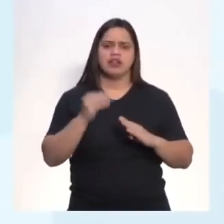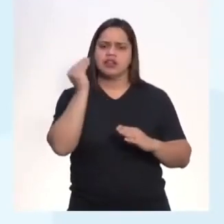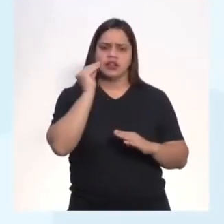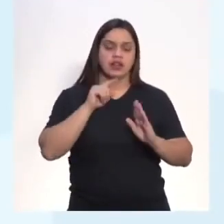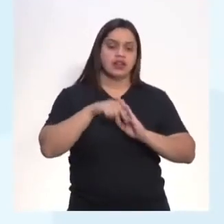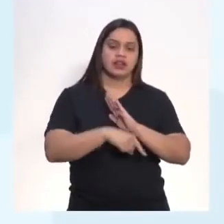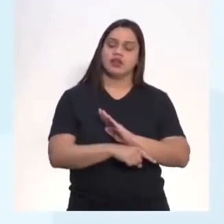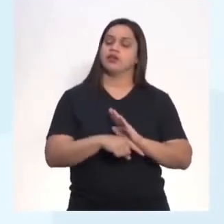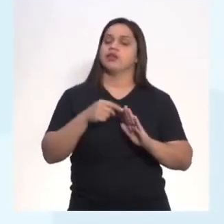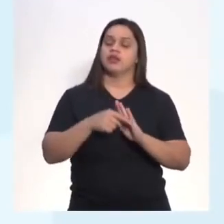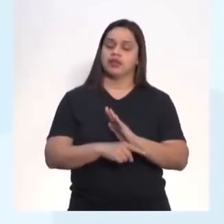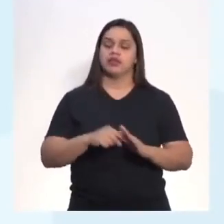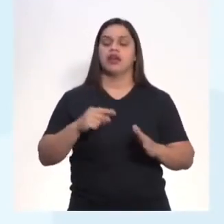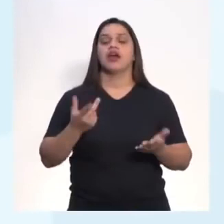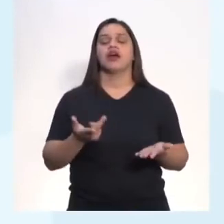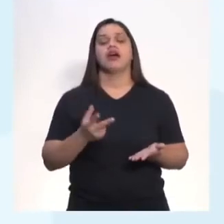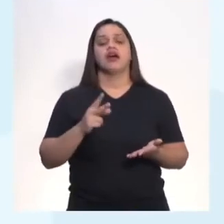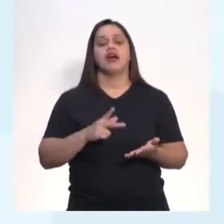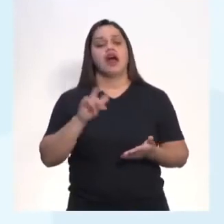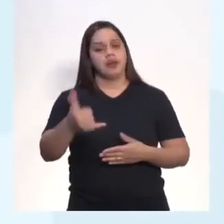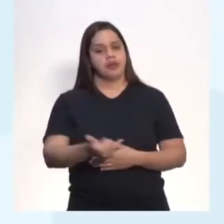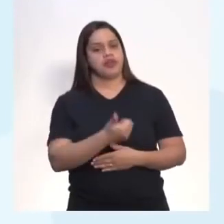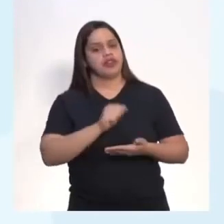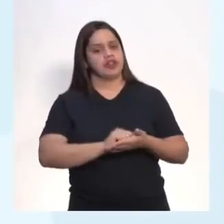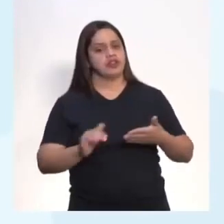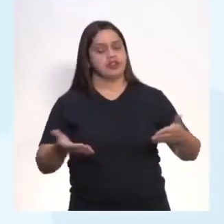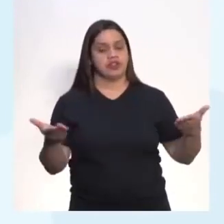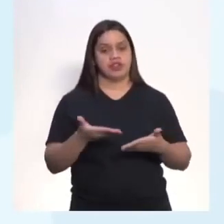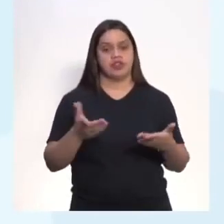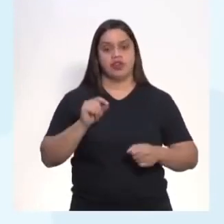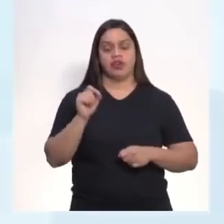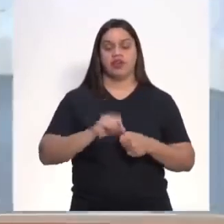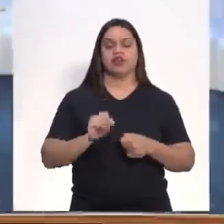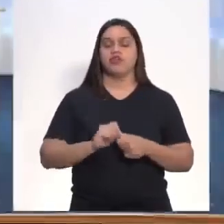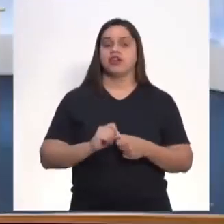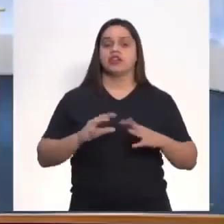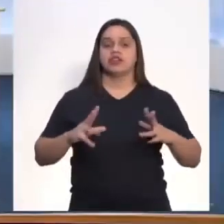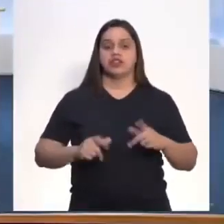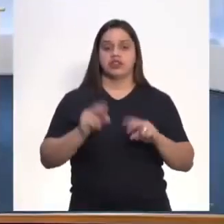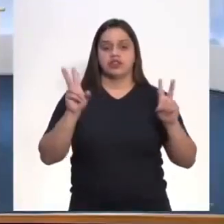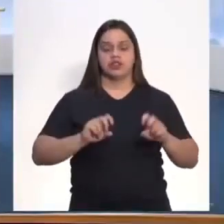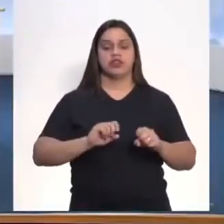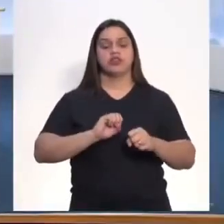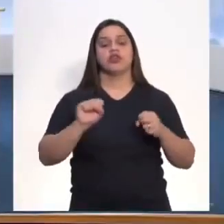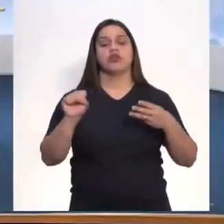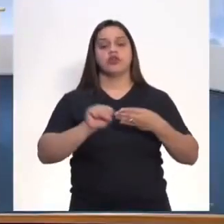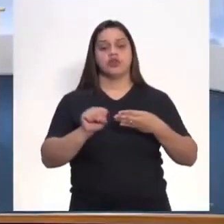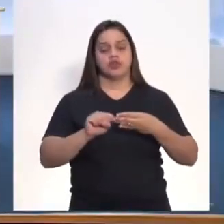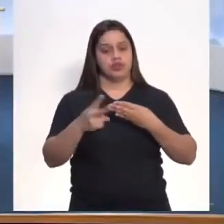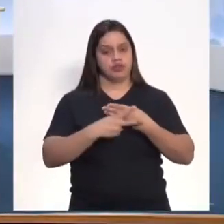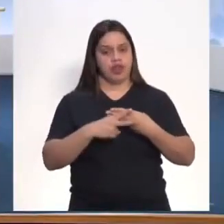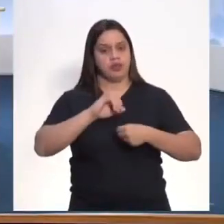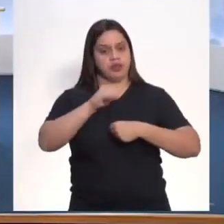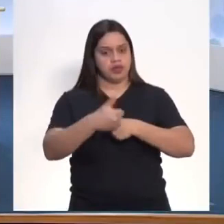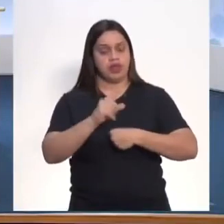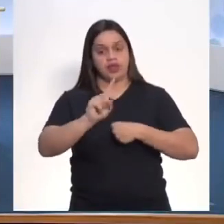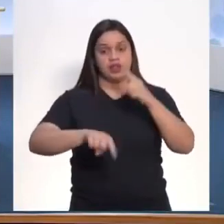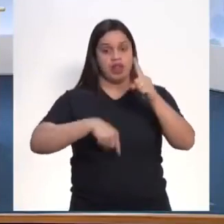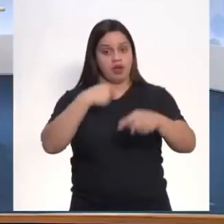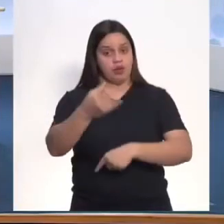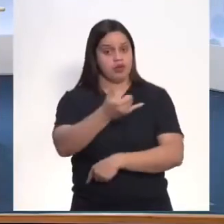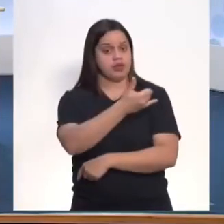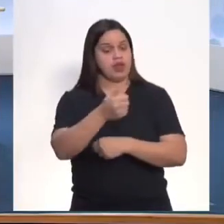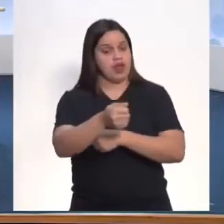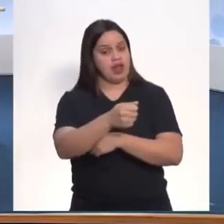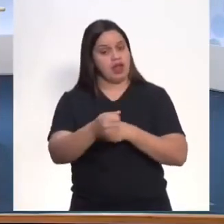aprofundar nesse sentido aí, que tal aproveitar a atividade de agora e aprofundar os estudos sobre substantivo, verbo e adjetivo. E aí, numa outra aula, a